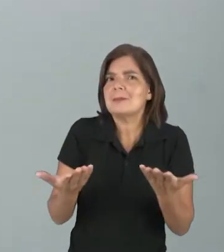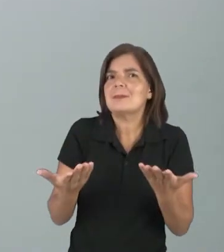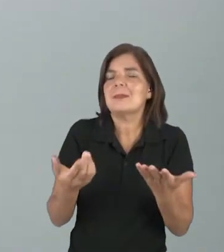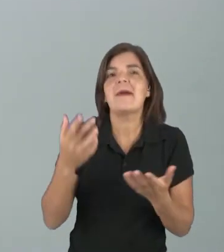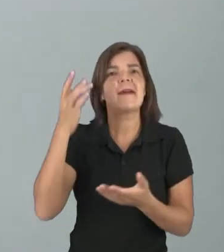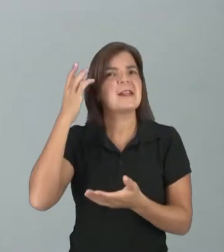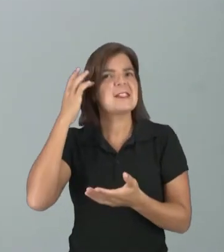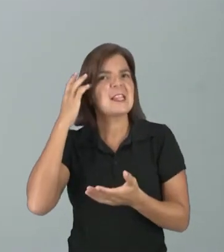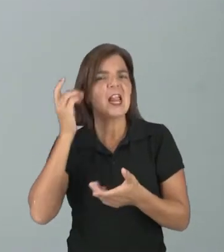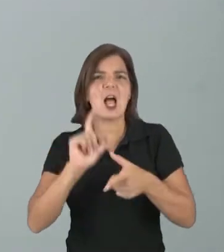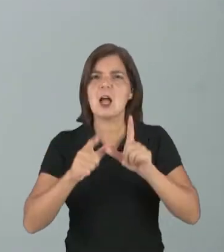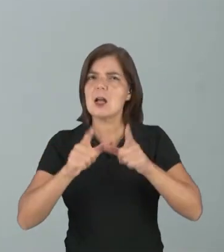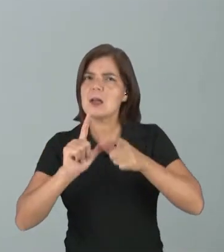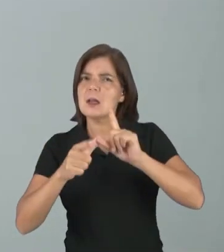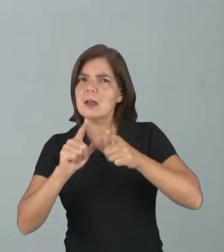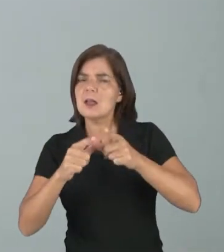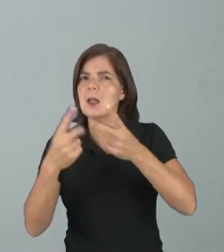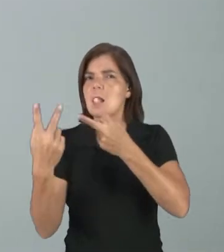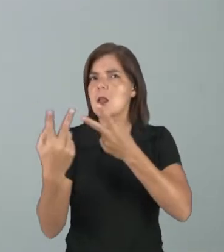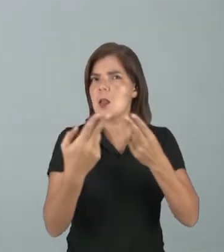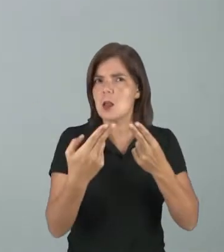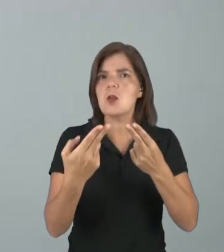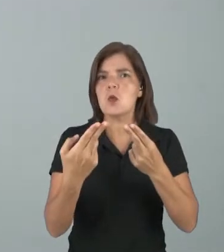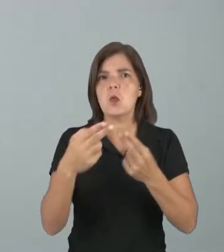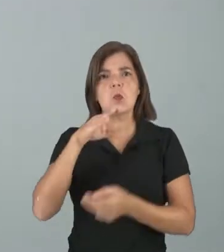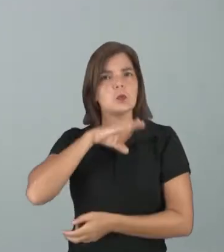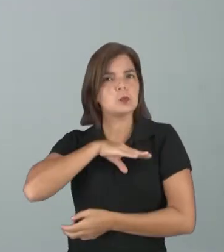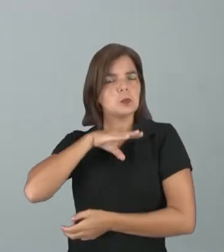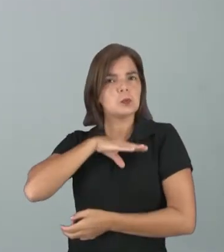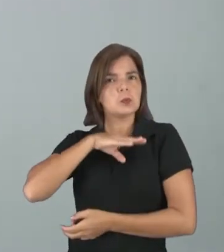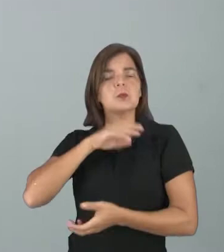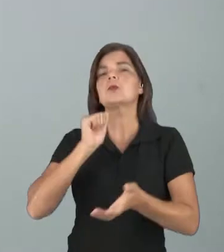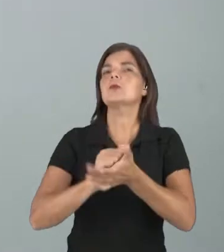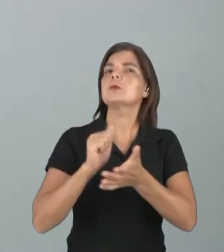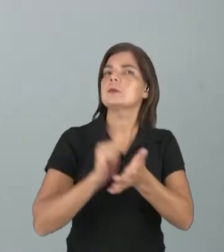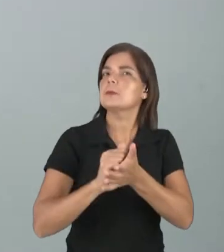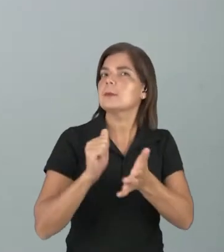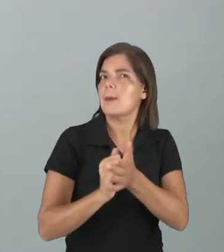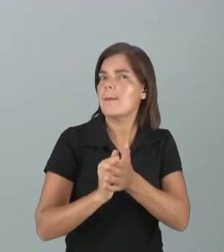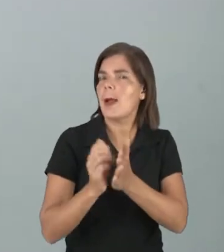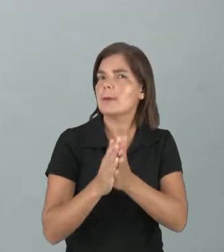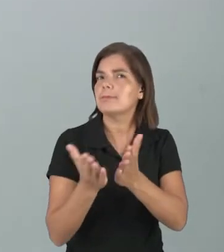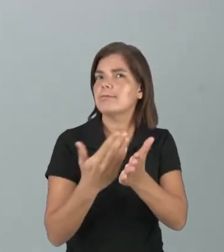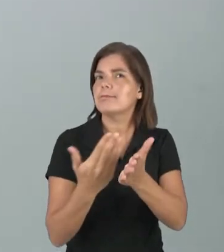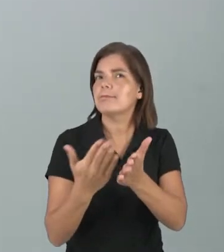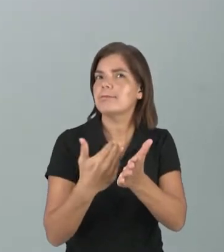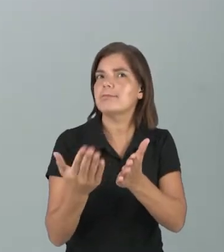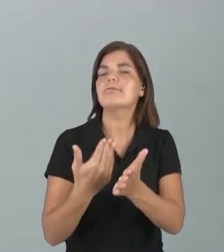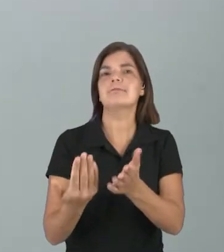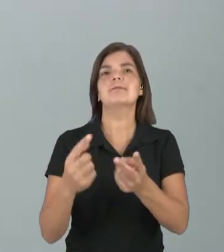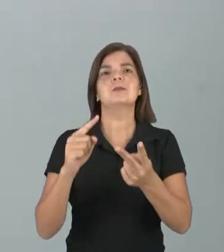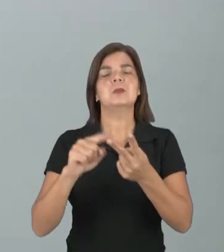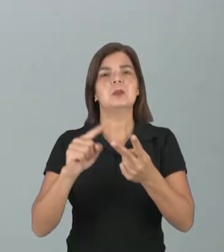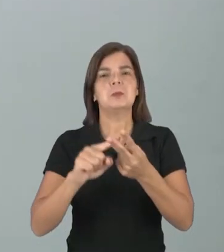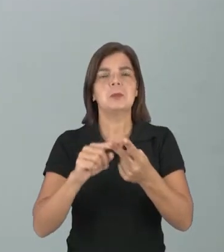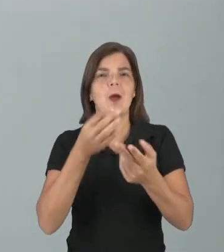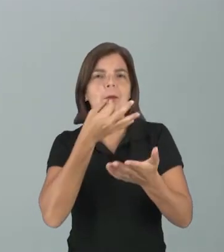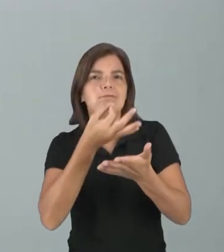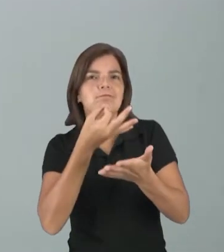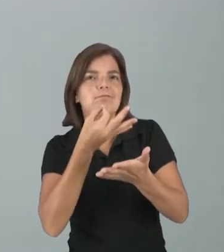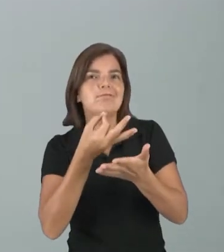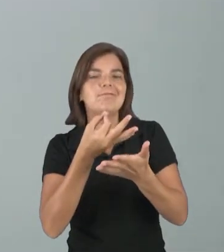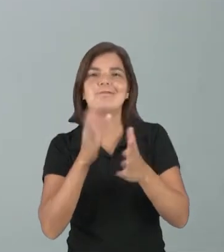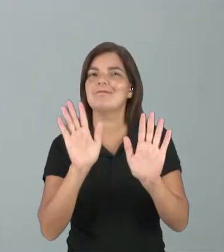Será que são letras assim como eu uso aqui no português para escrever tem no meu caderno o meus apontamentos